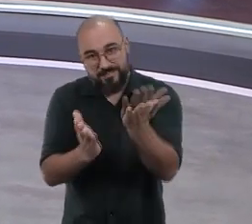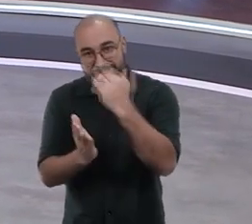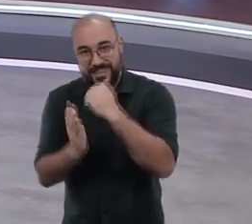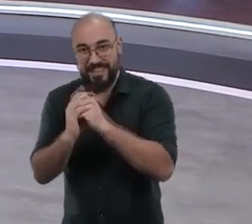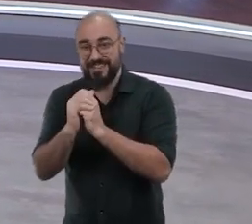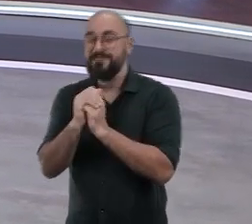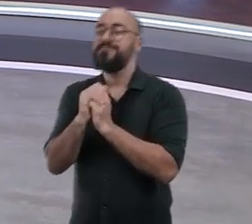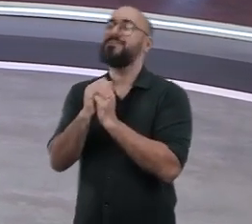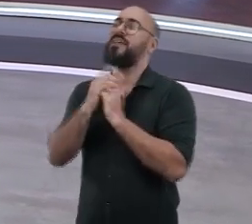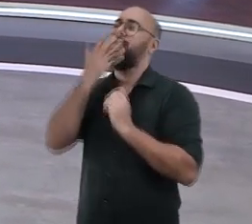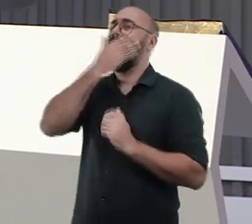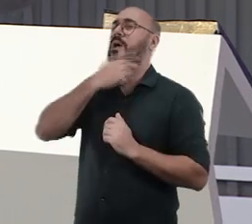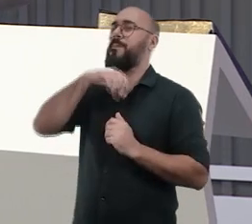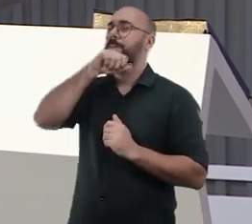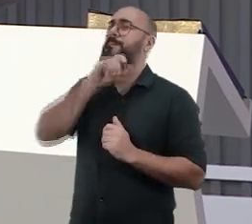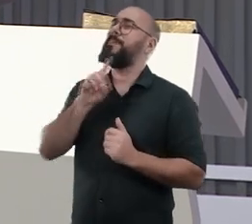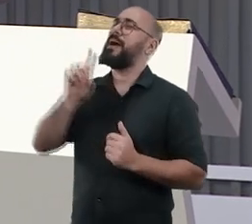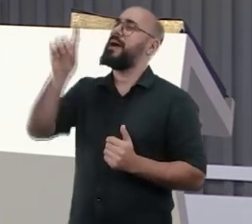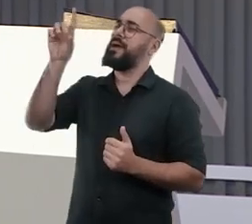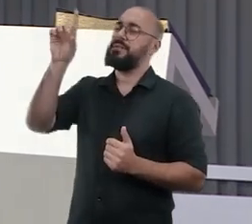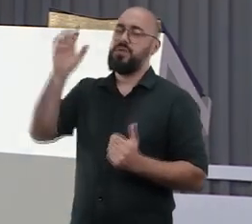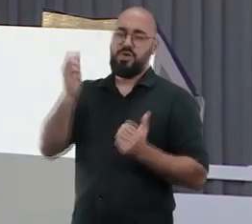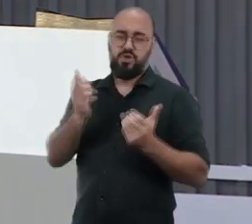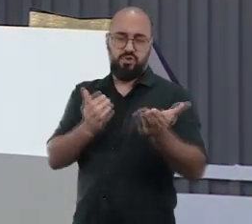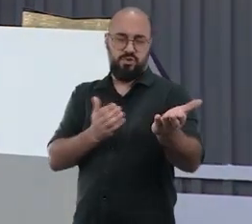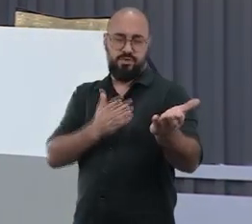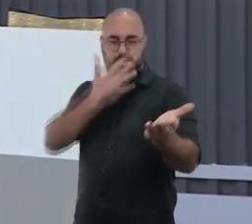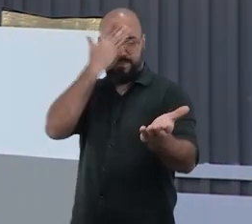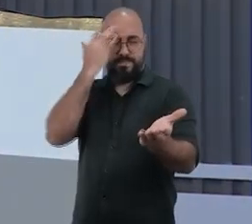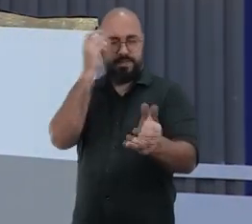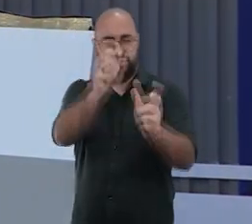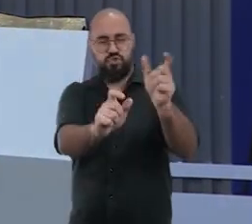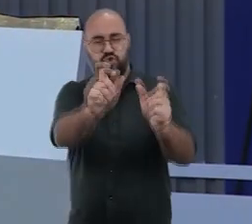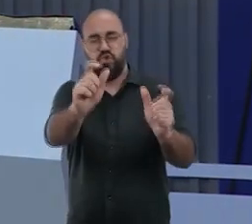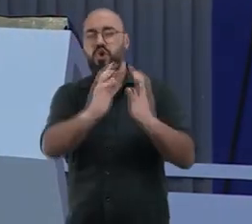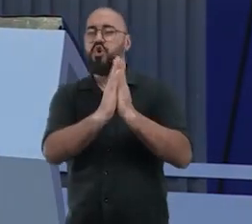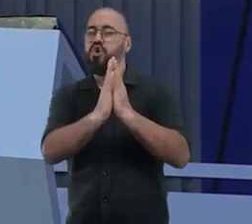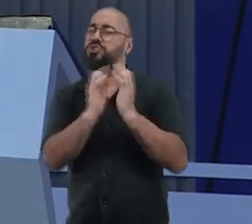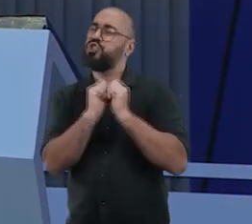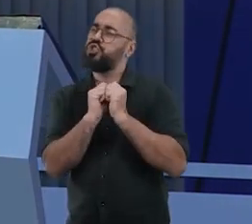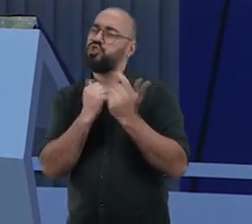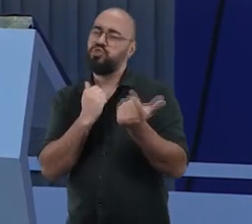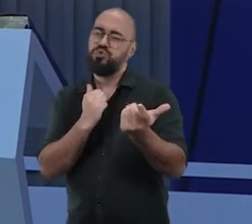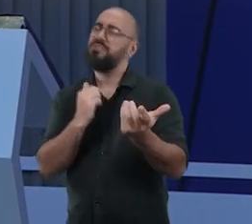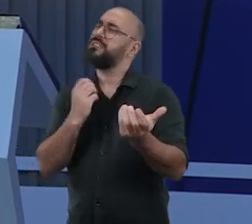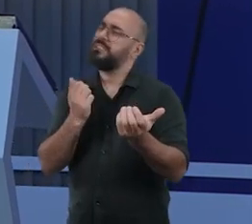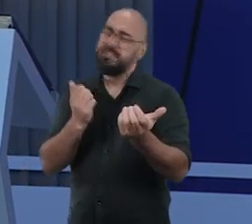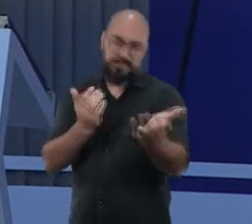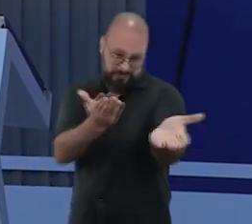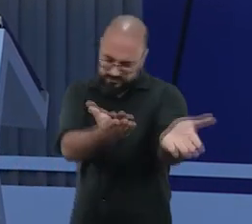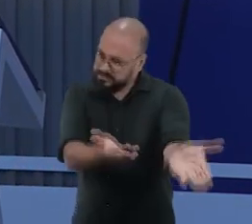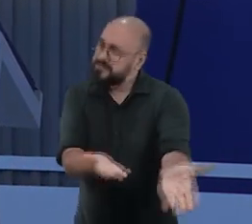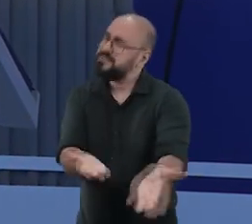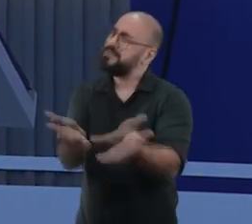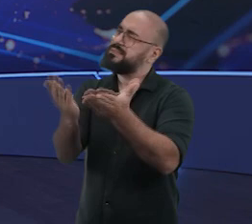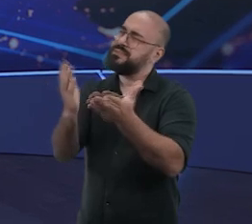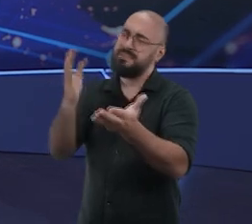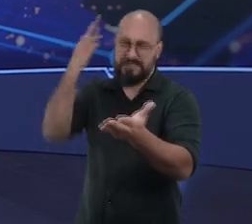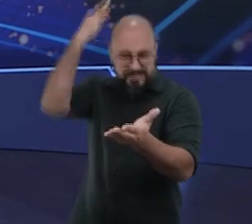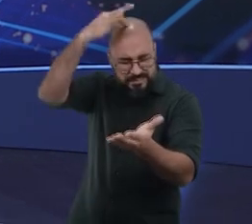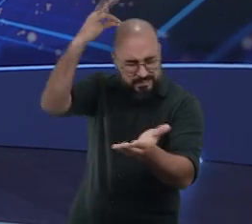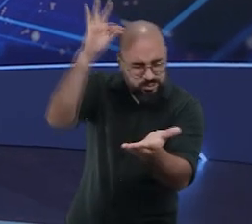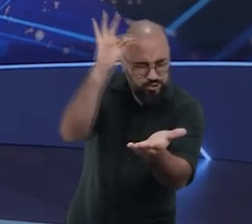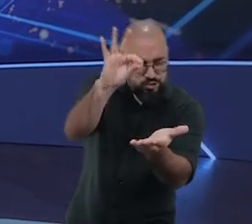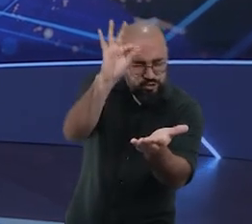momento, eu entrego cada pessoa que ora comigo, para que o Senhor seja o nosso Deus, o nosso Salvador e o nosso Redentor. Alcança, Pai, cada filho e